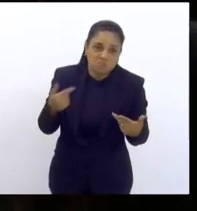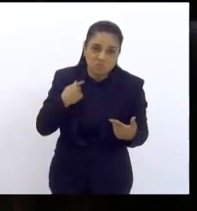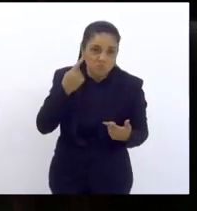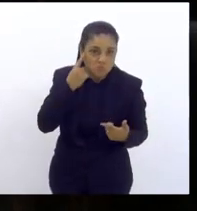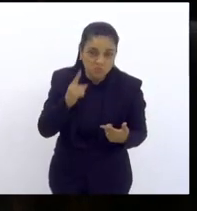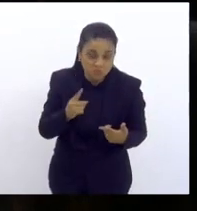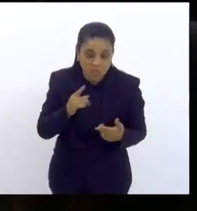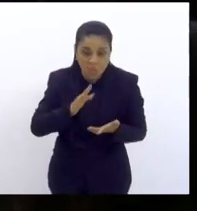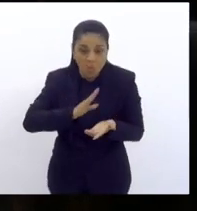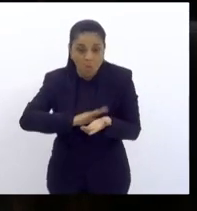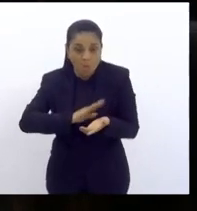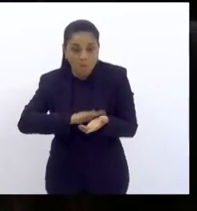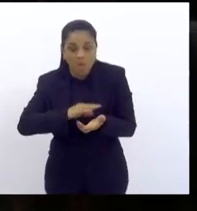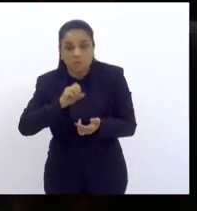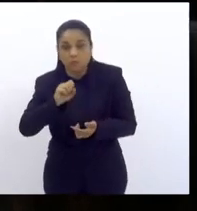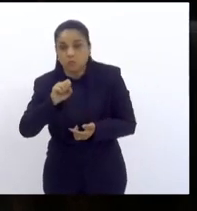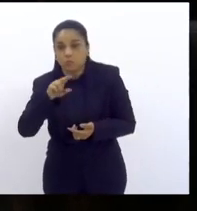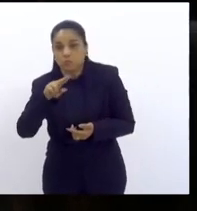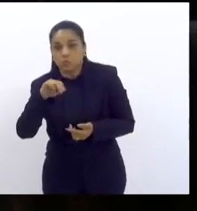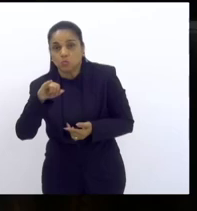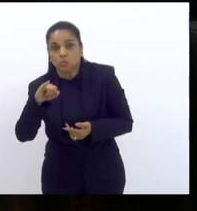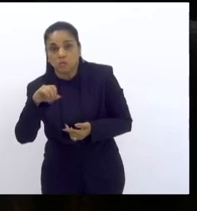que a Superstar precisava